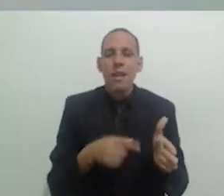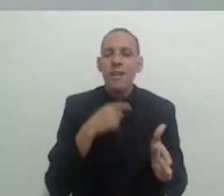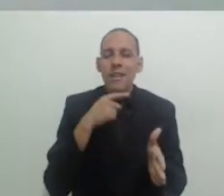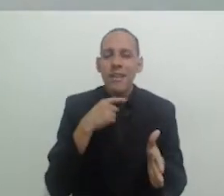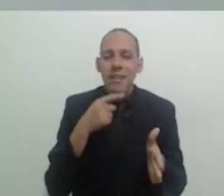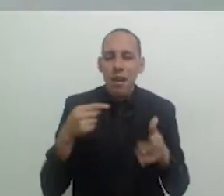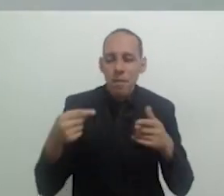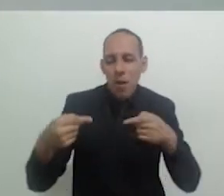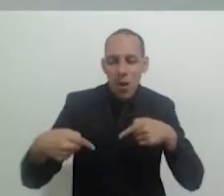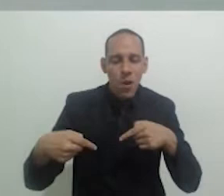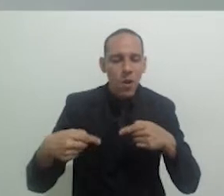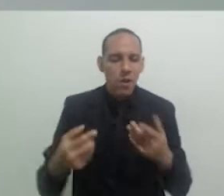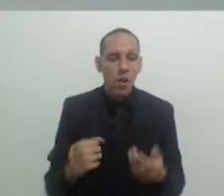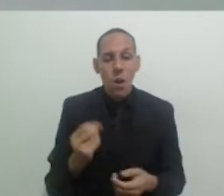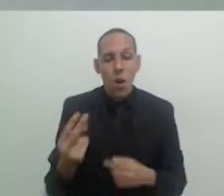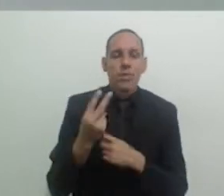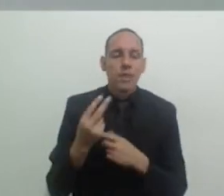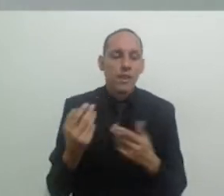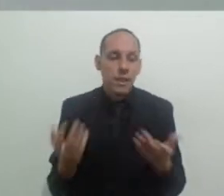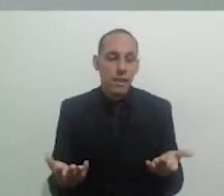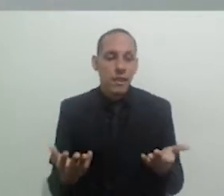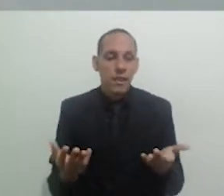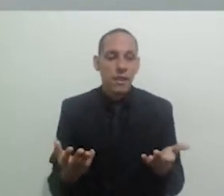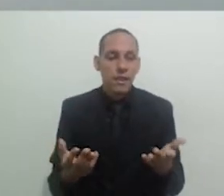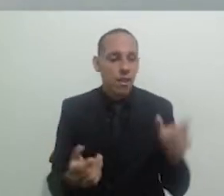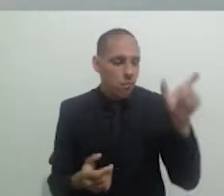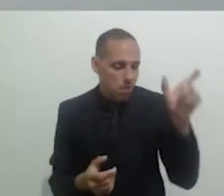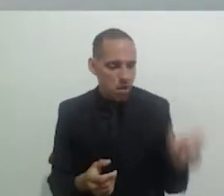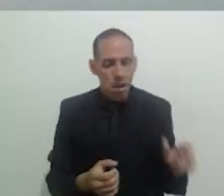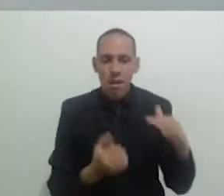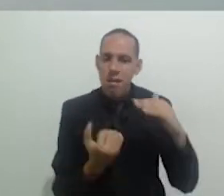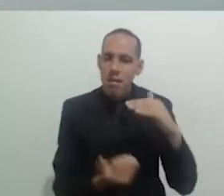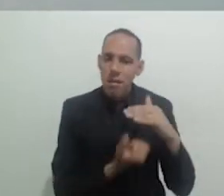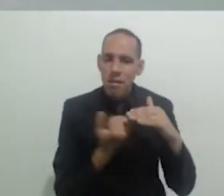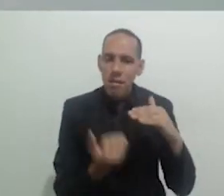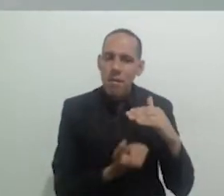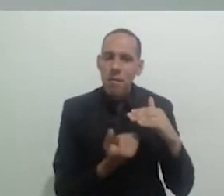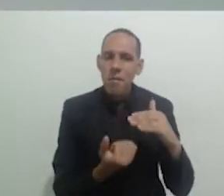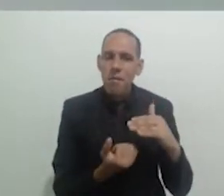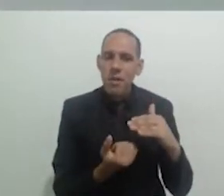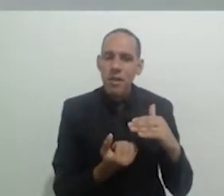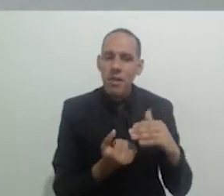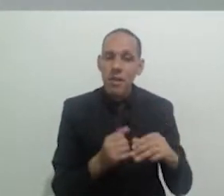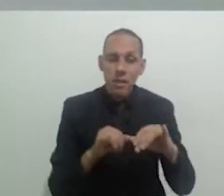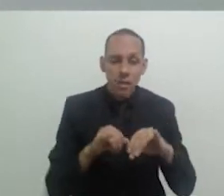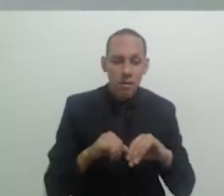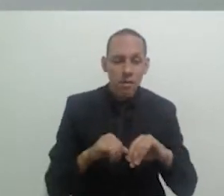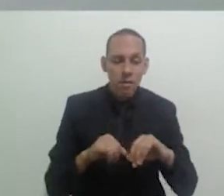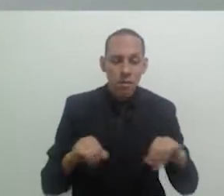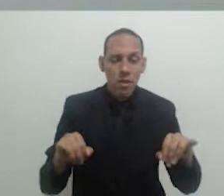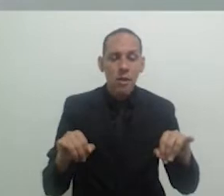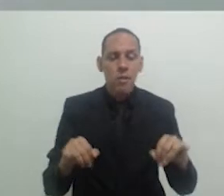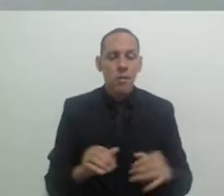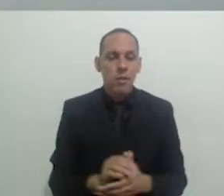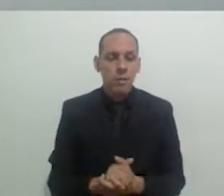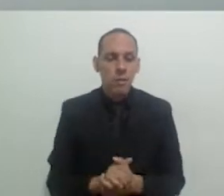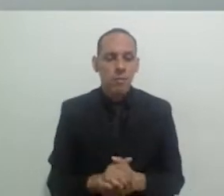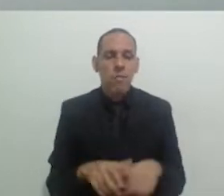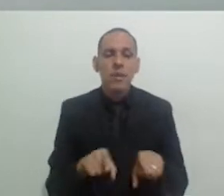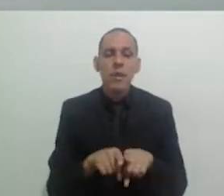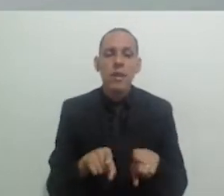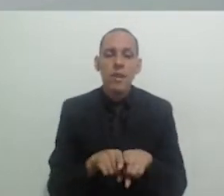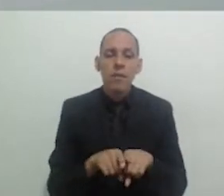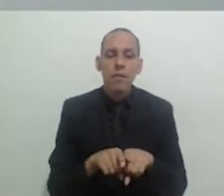defesa, não somente o impetrante informou a tesorial, como o impetrado em